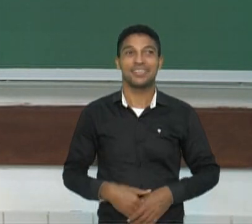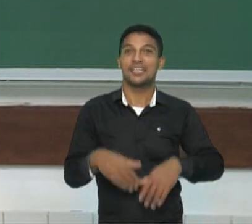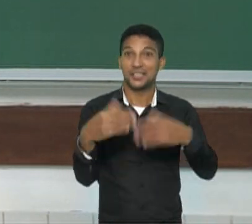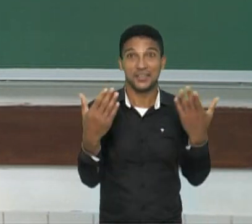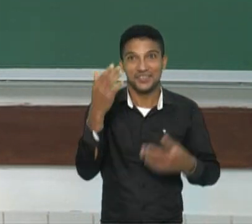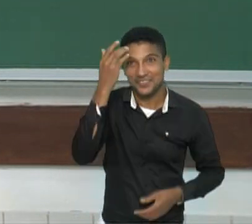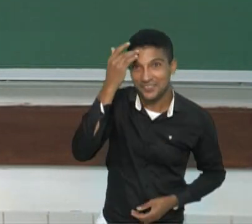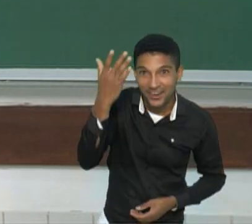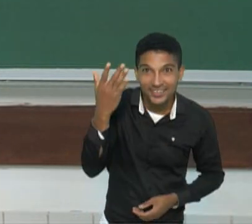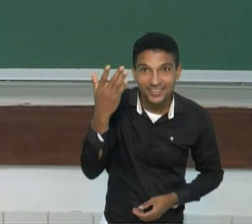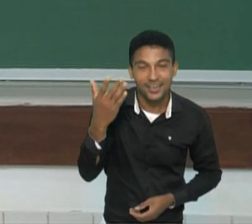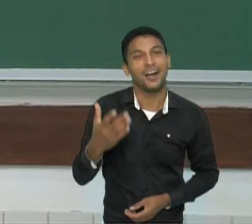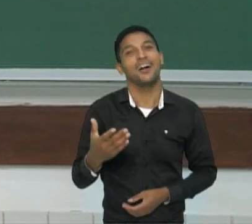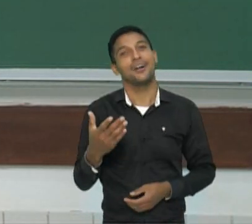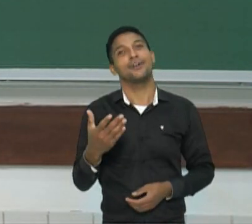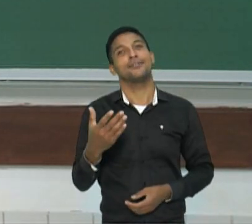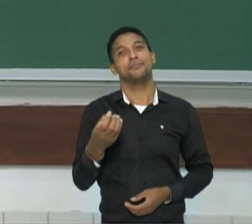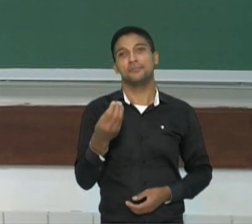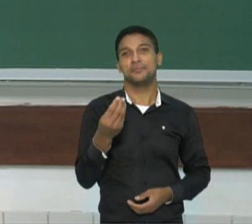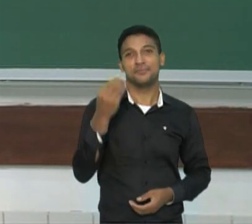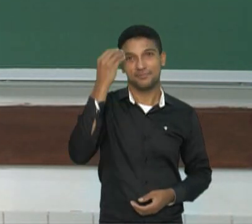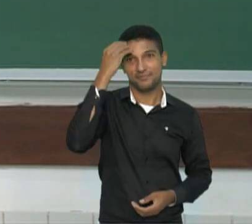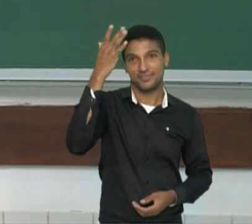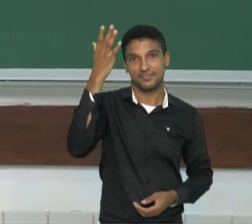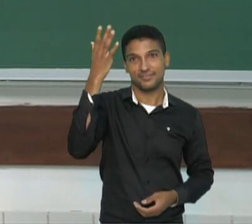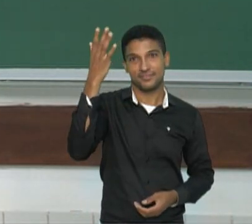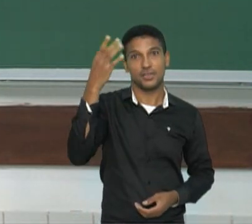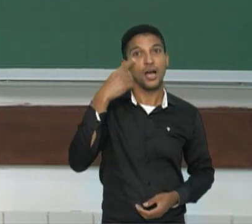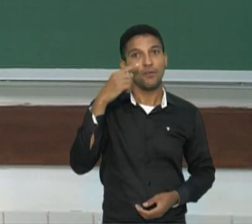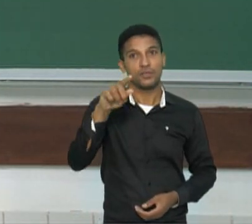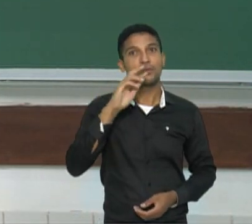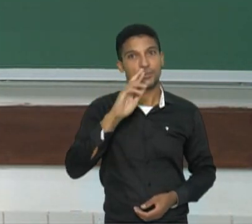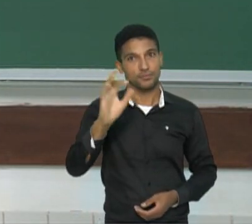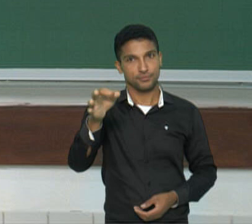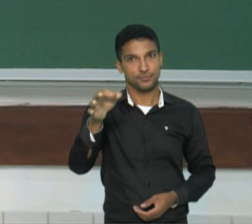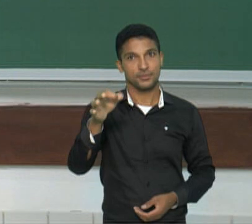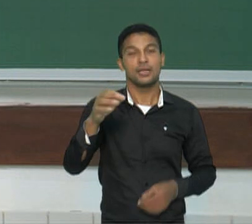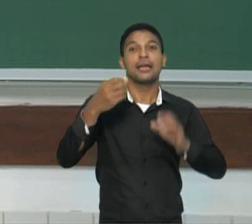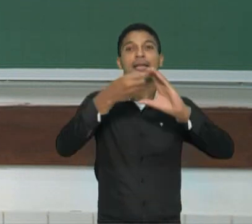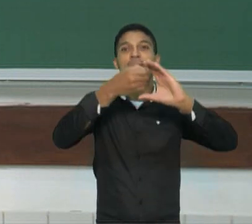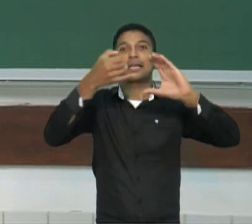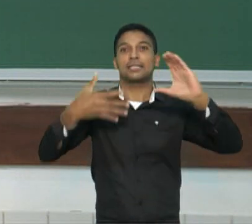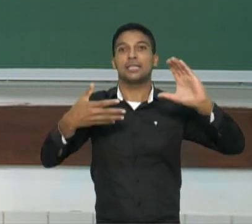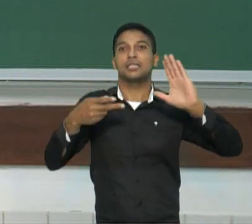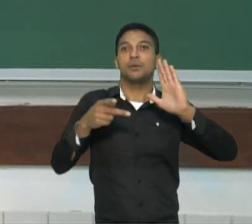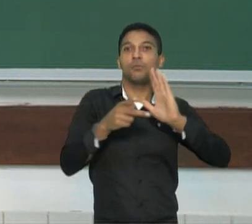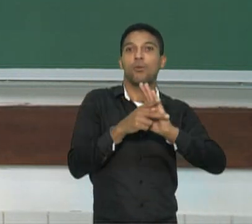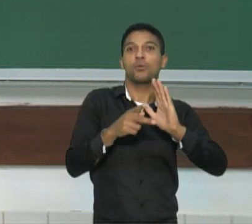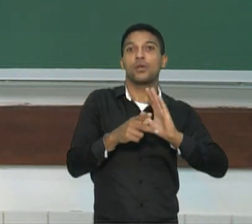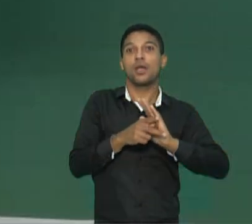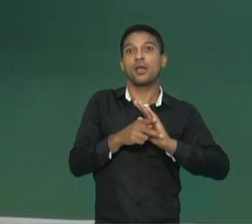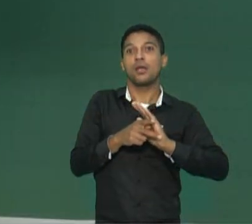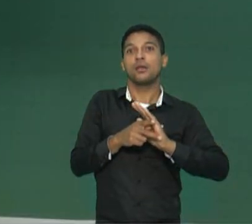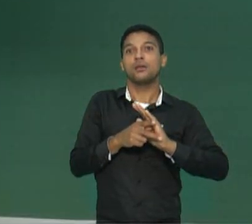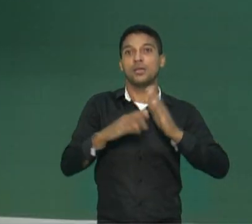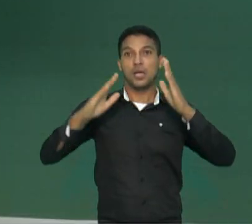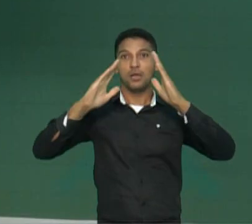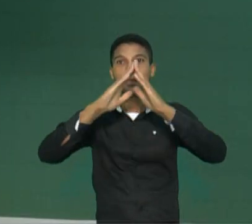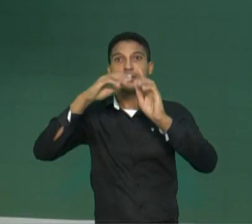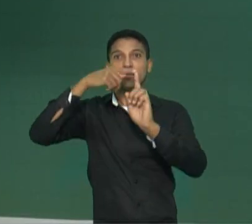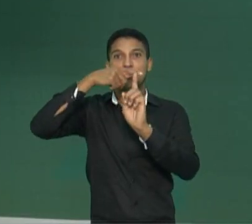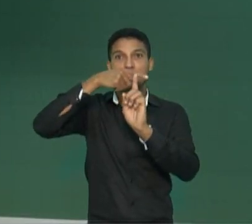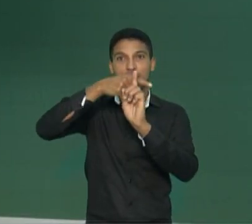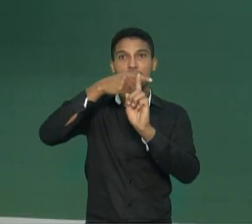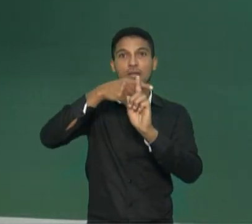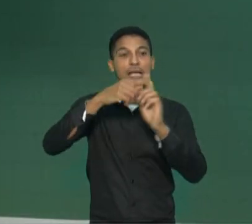Fácil, pessoal? Aí, essa tá muito fácil, né? Então, eu espero que você tenha colocado direitinho a característica da verticalidade, né, das esculturas, da pintura, que ela só